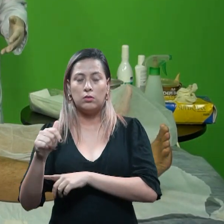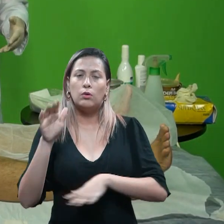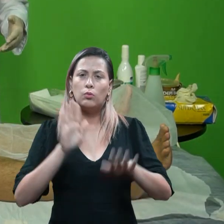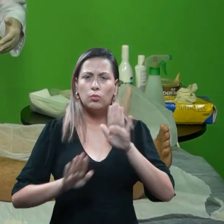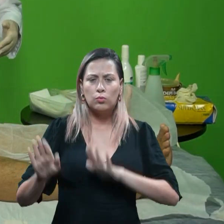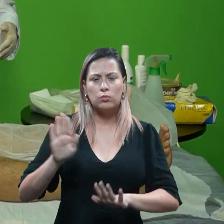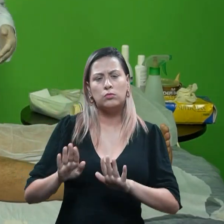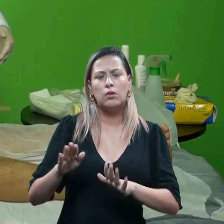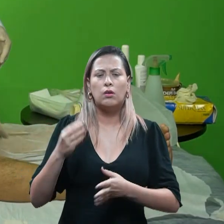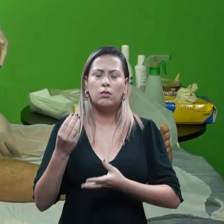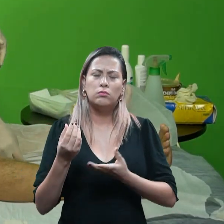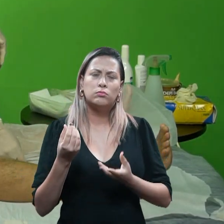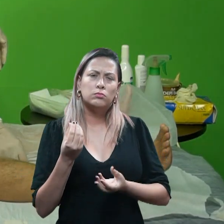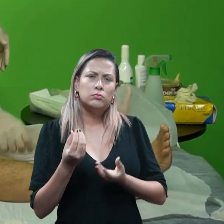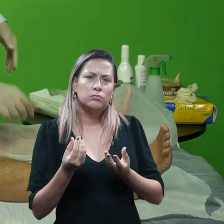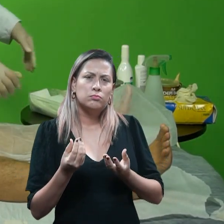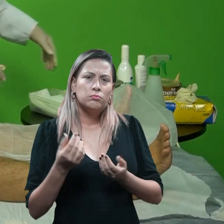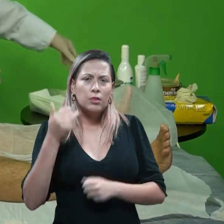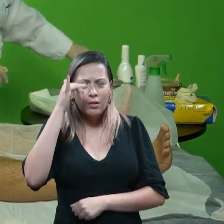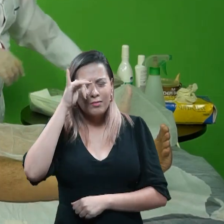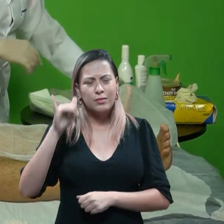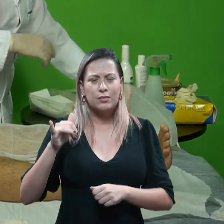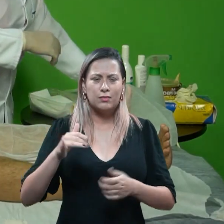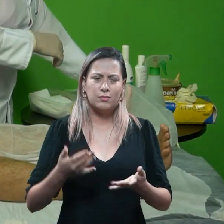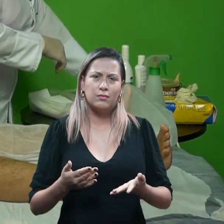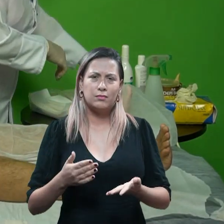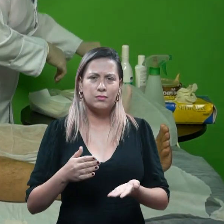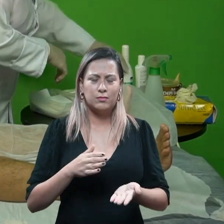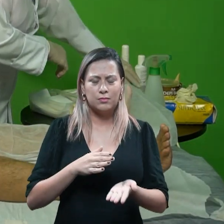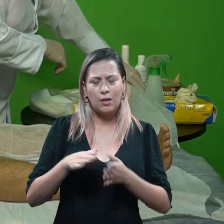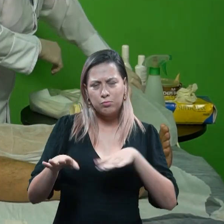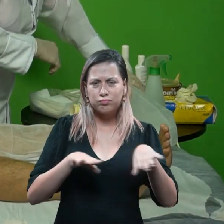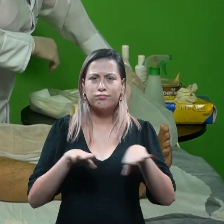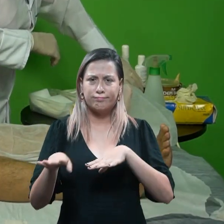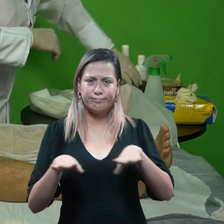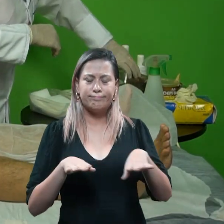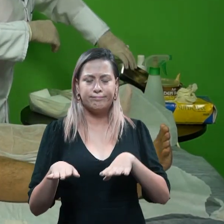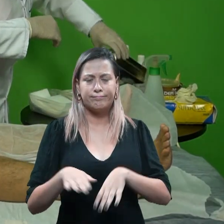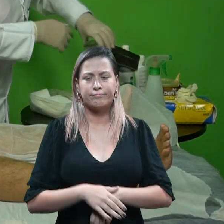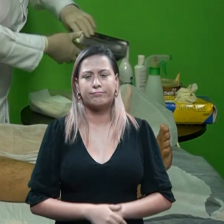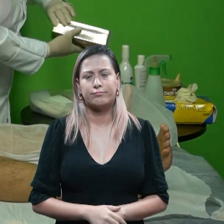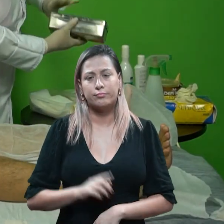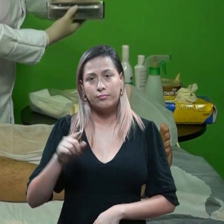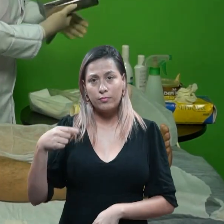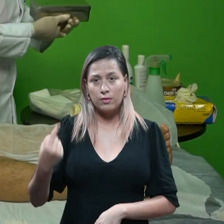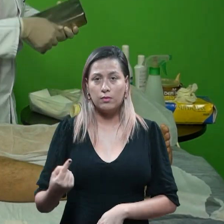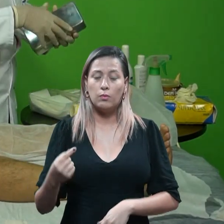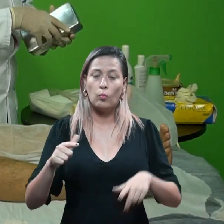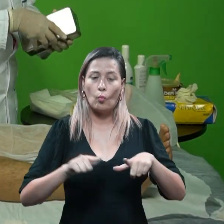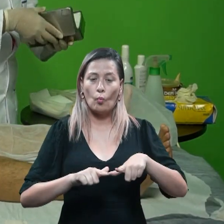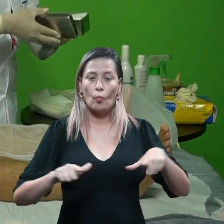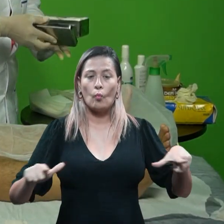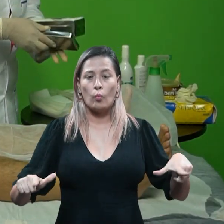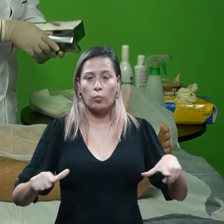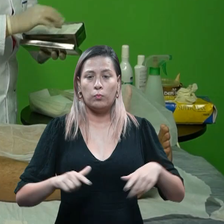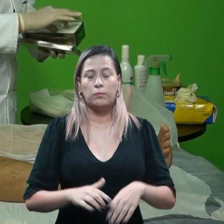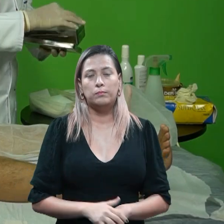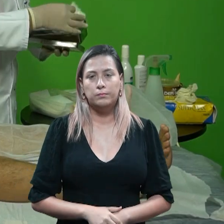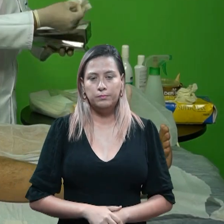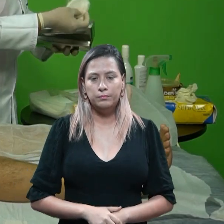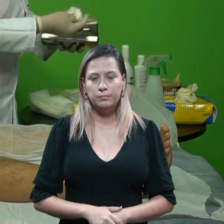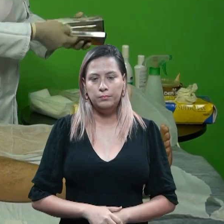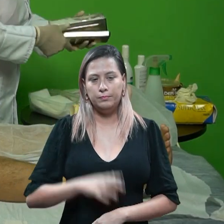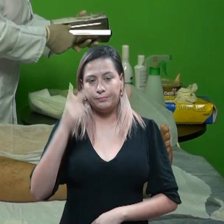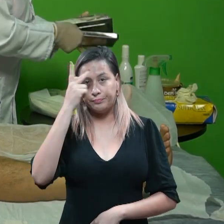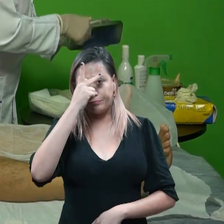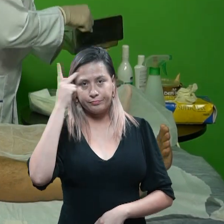não fique colando na maca, certo? Depois disso, você vai higienizar seu cliente com o produto adequado.